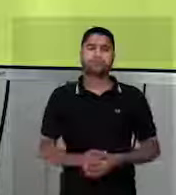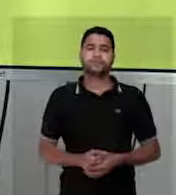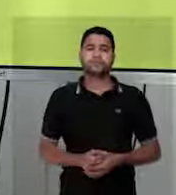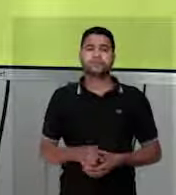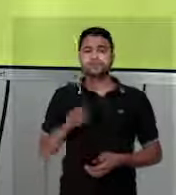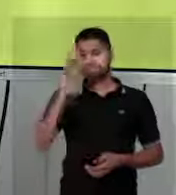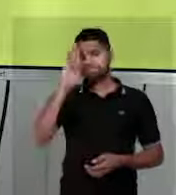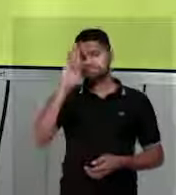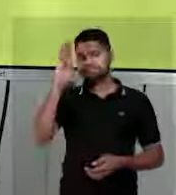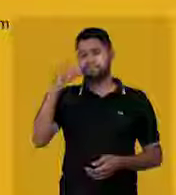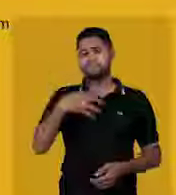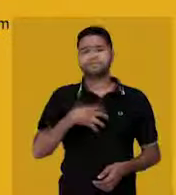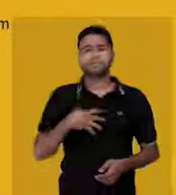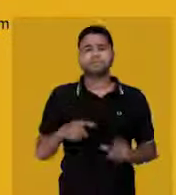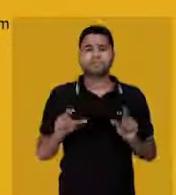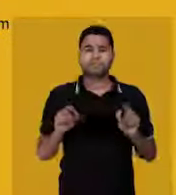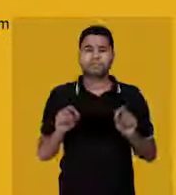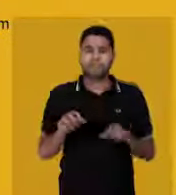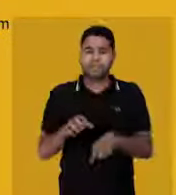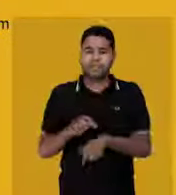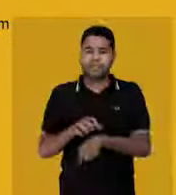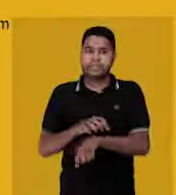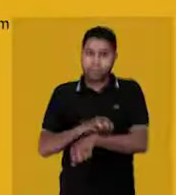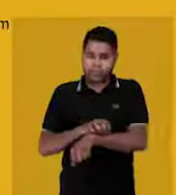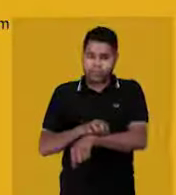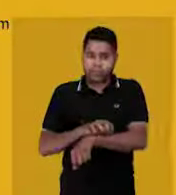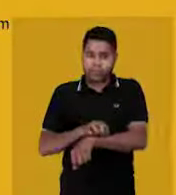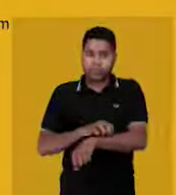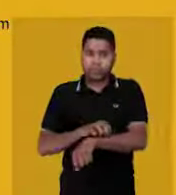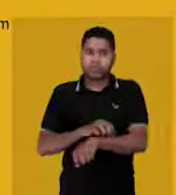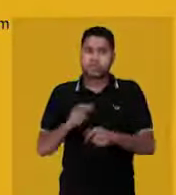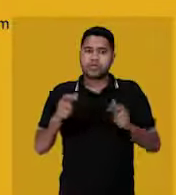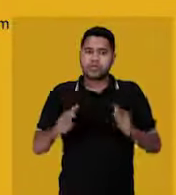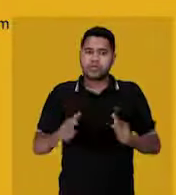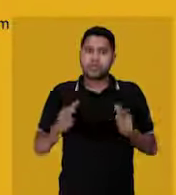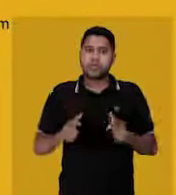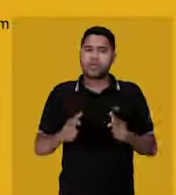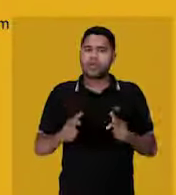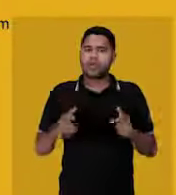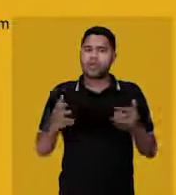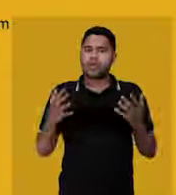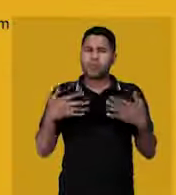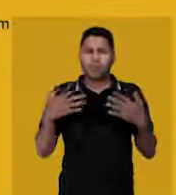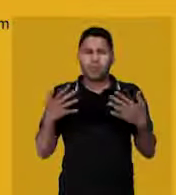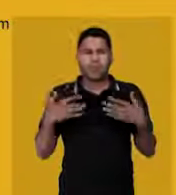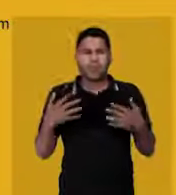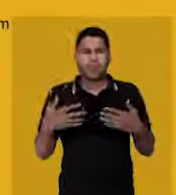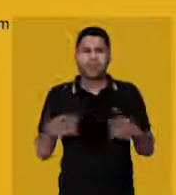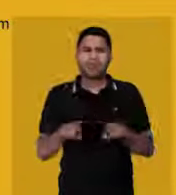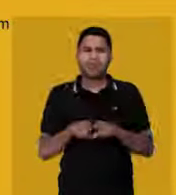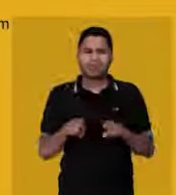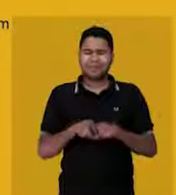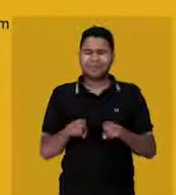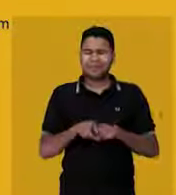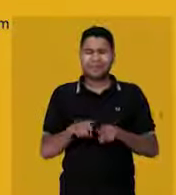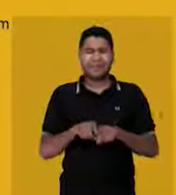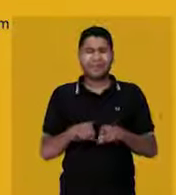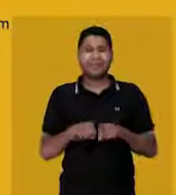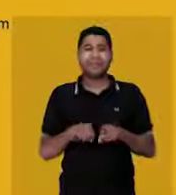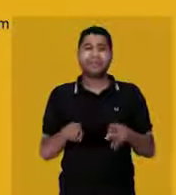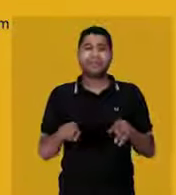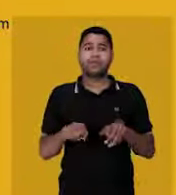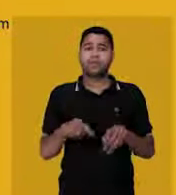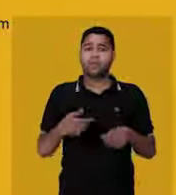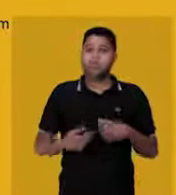principais sintomas é a coceira, né, o prurido, o ardor na vulva, corrimento